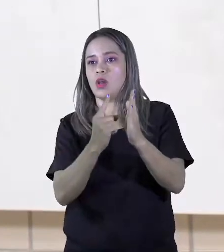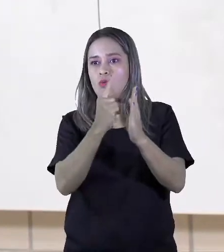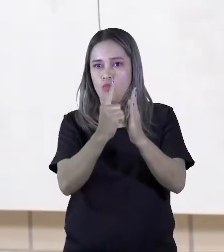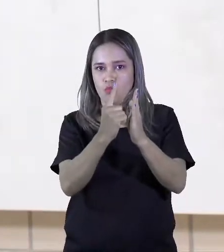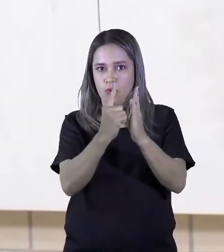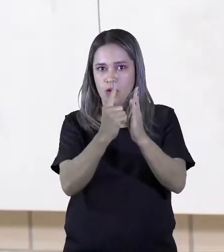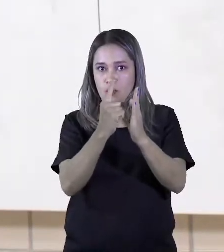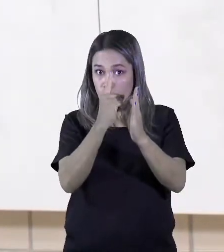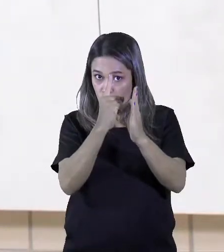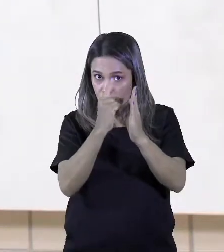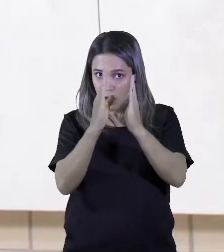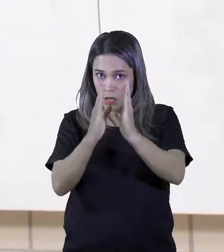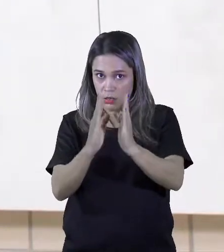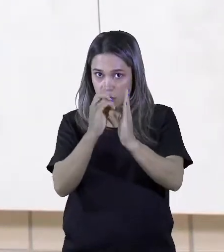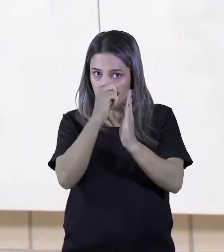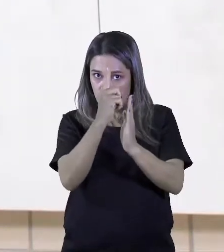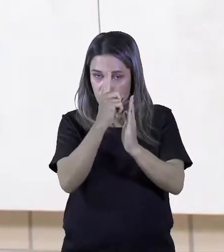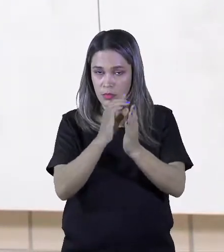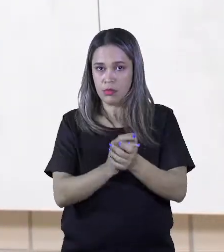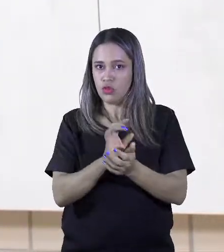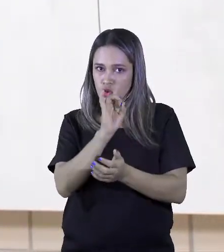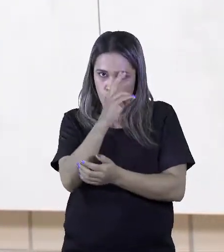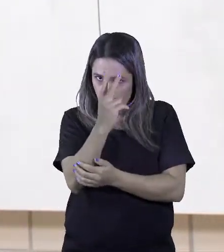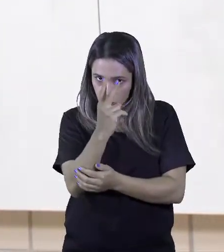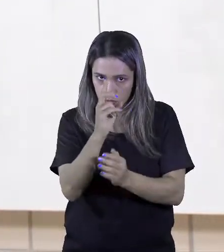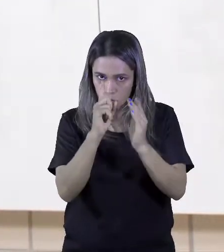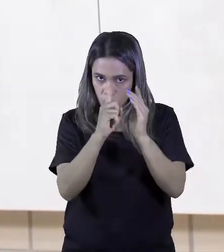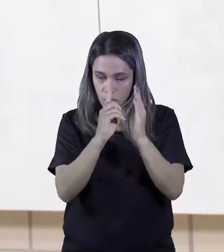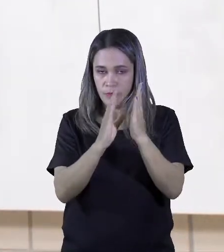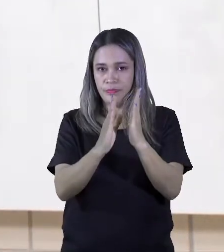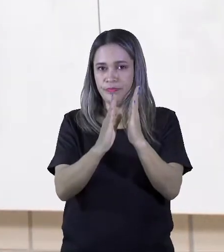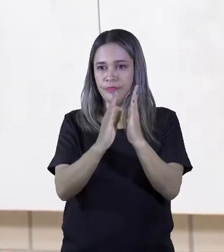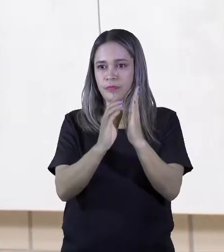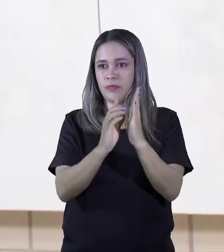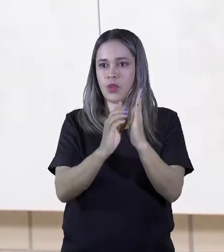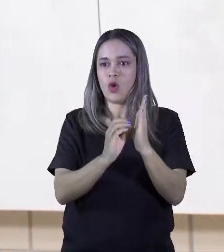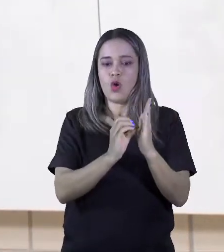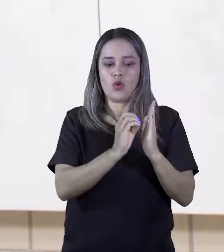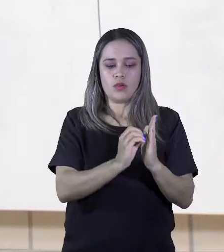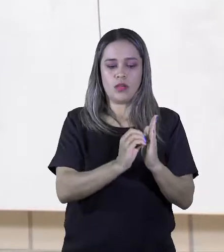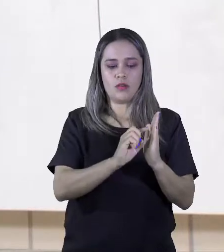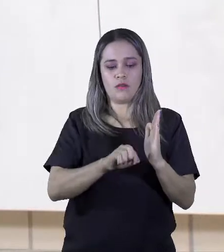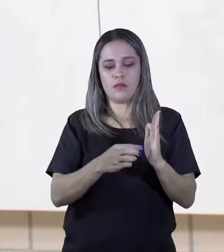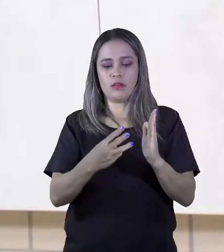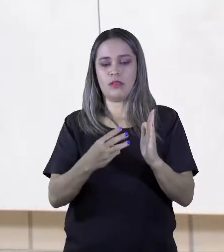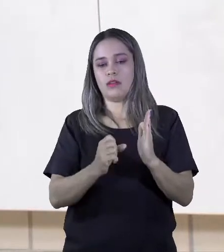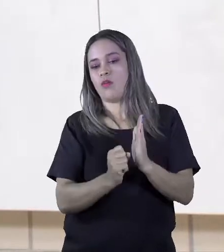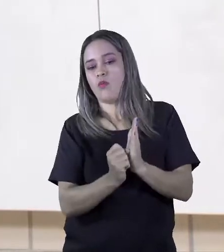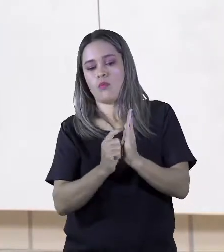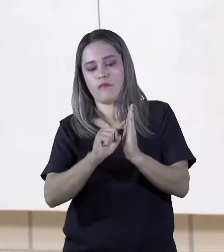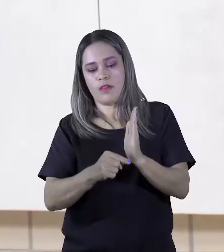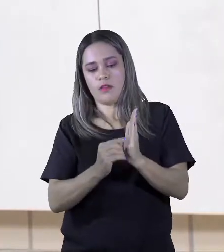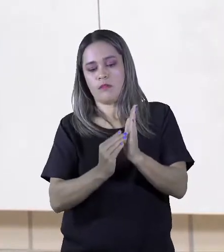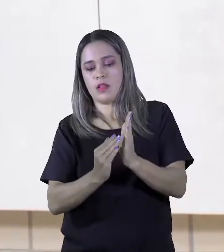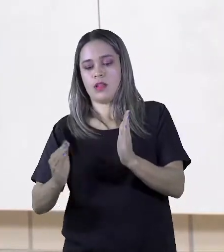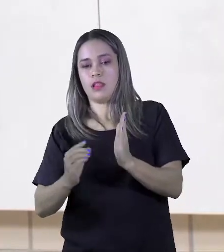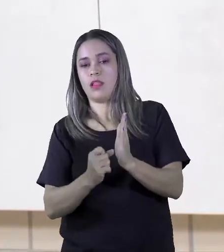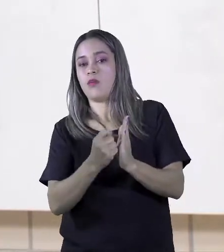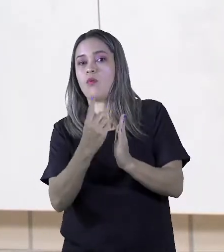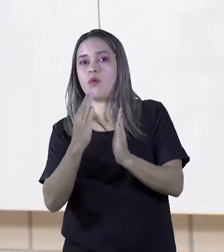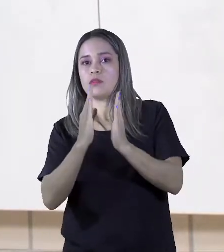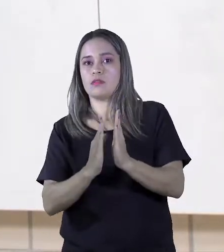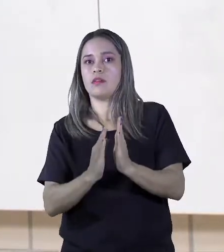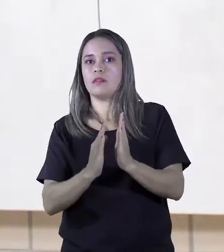uma casa, que é só o 2. O 0,3, ele tem quantas casas depois da vírgula? Ele também